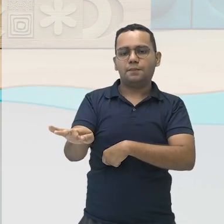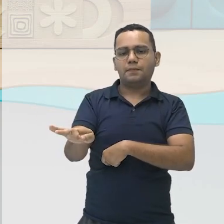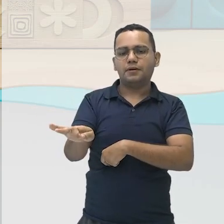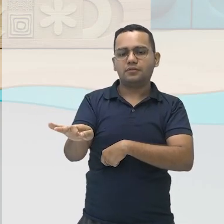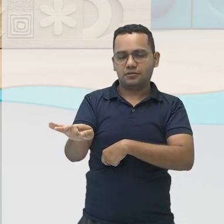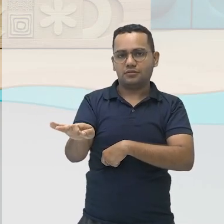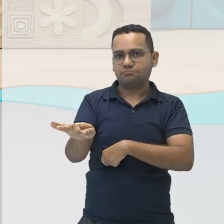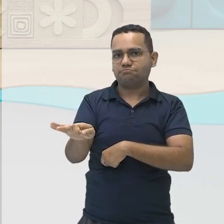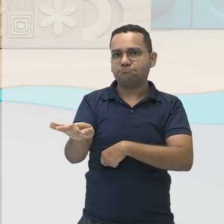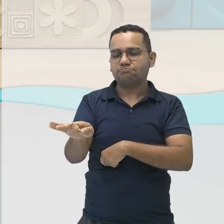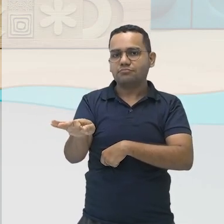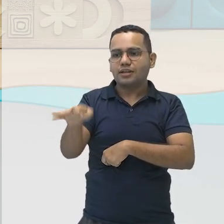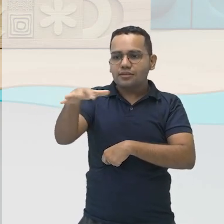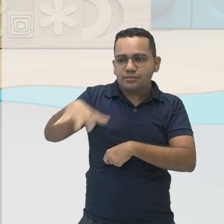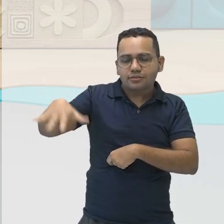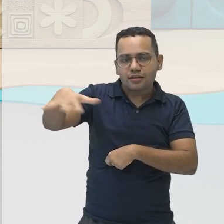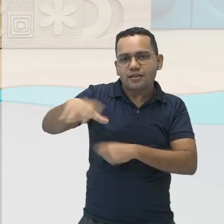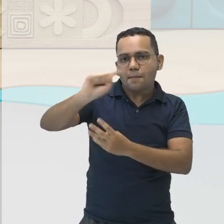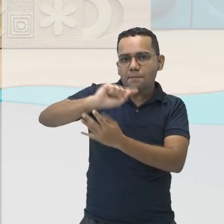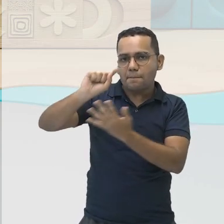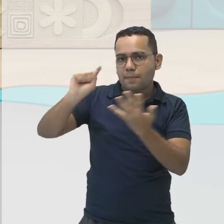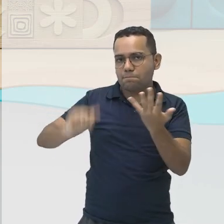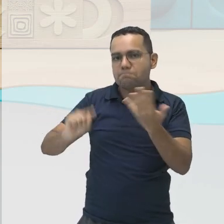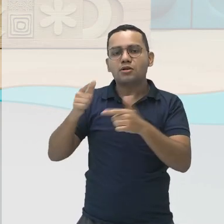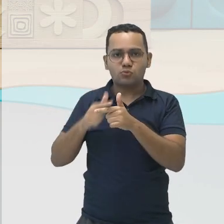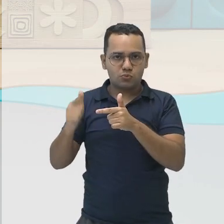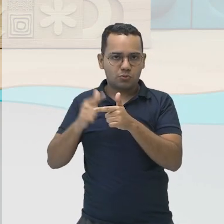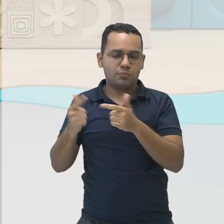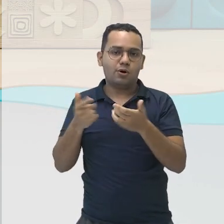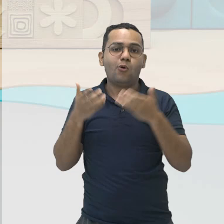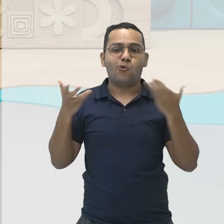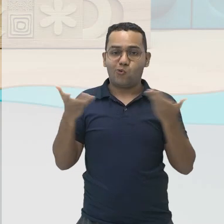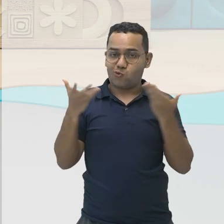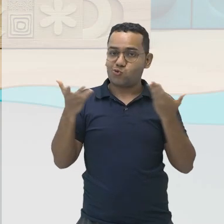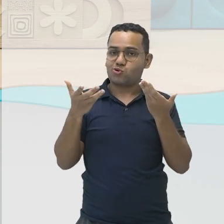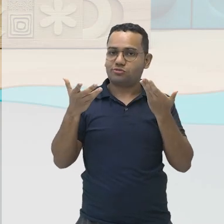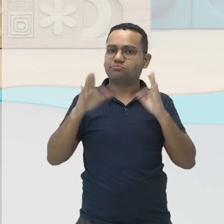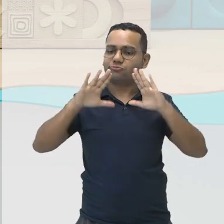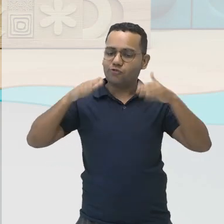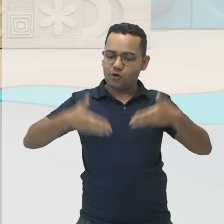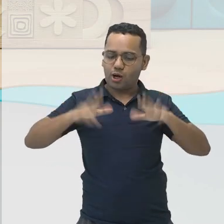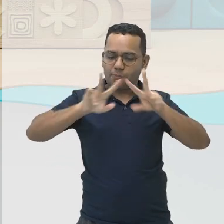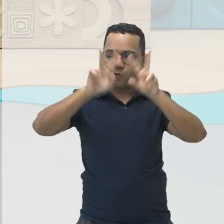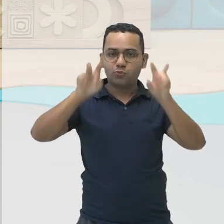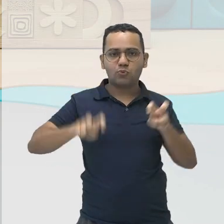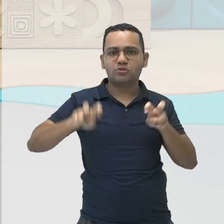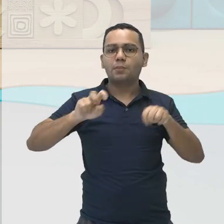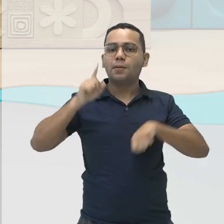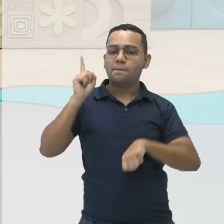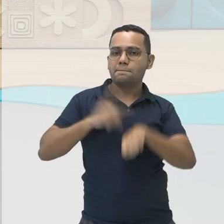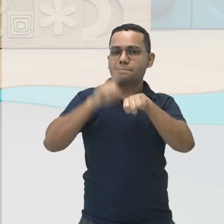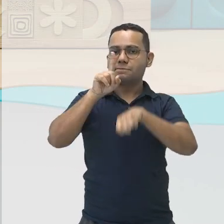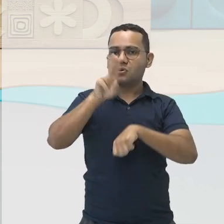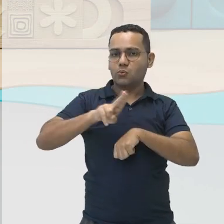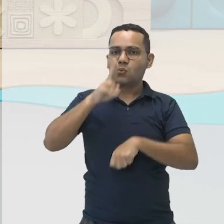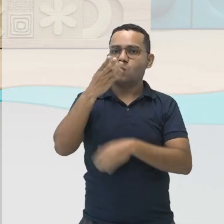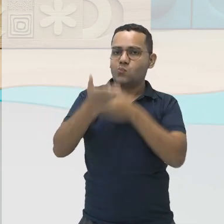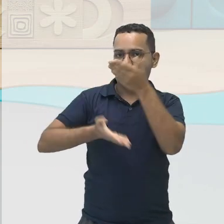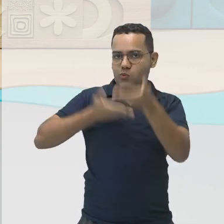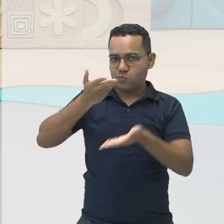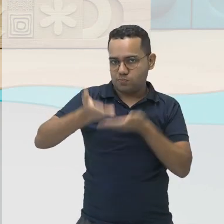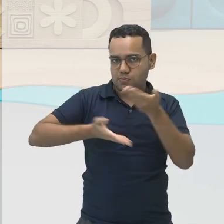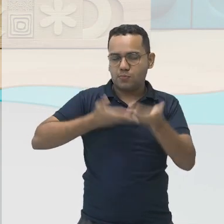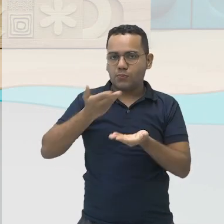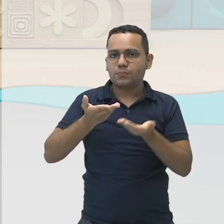pessoas dentro dessas situações, a gente vai aprender hoje sobre primeiros socorros, as